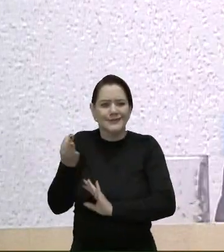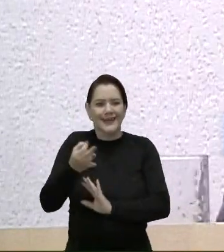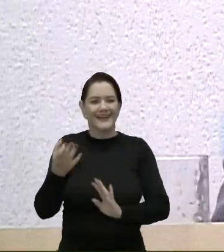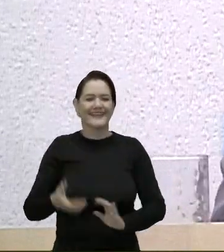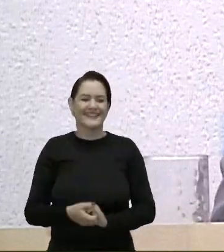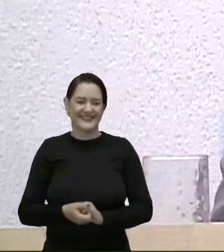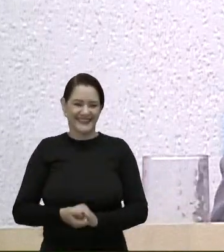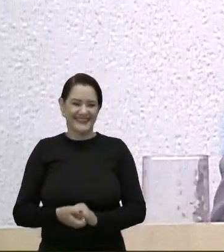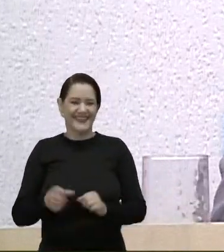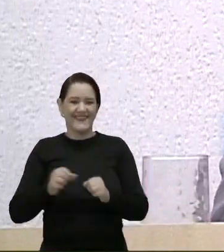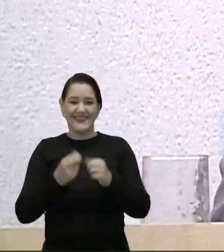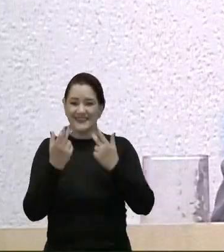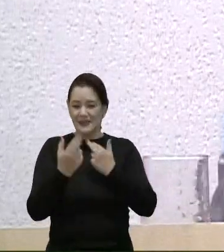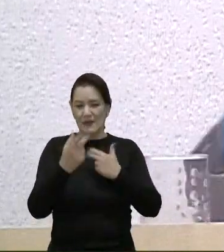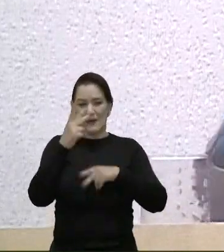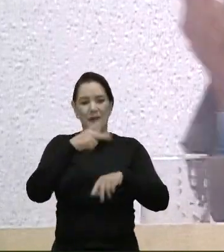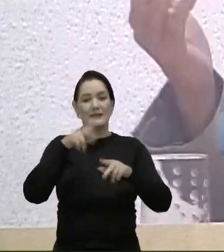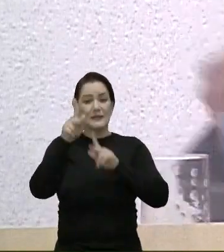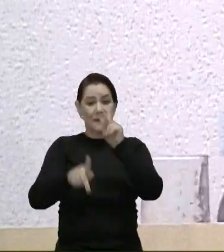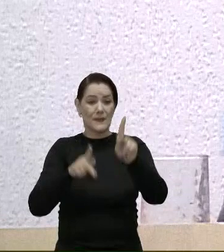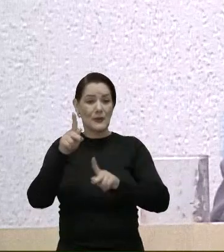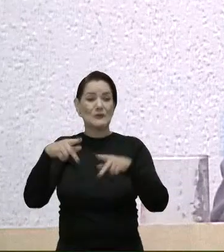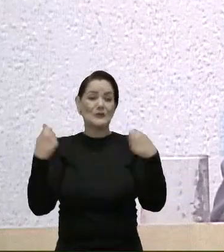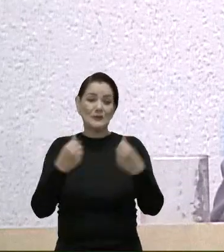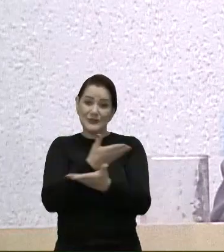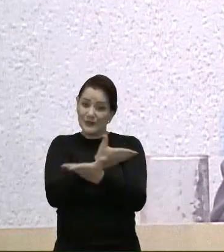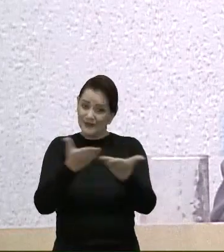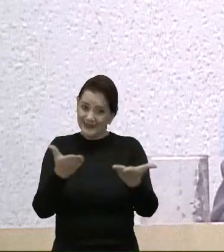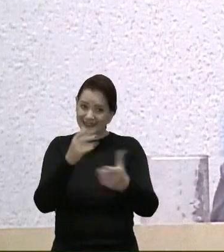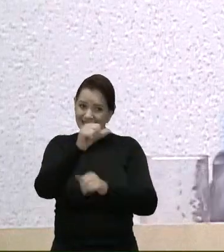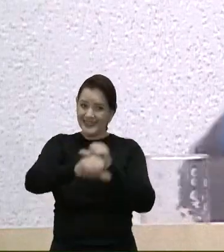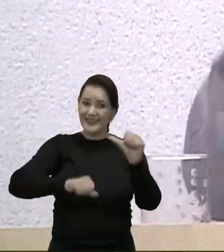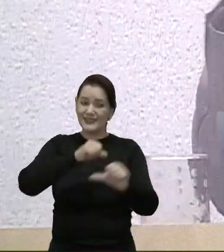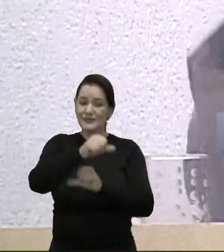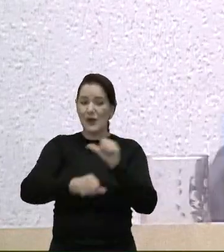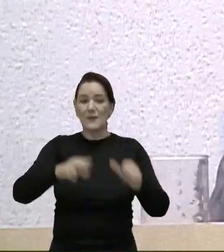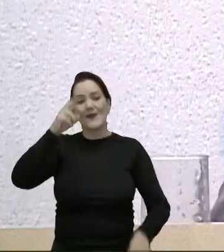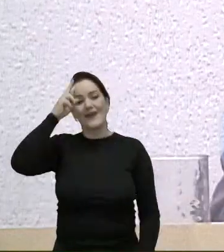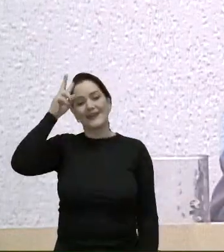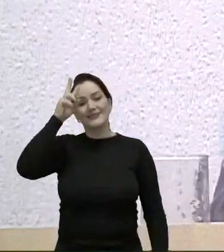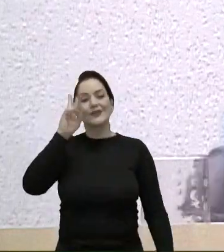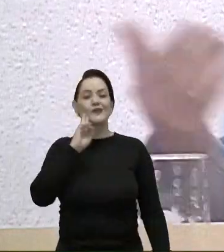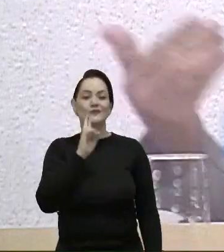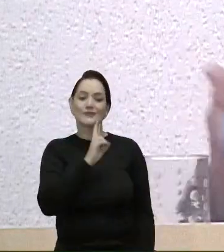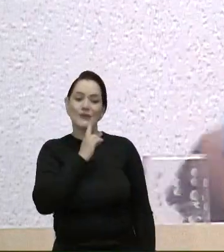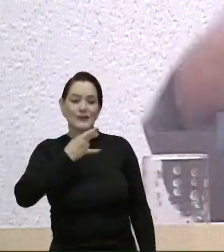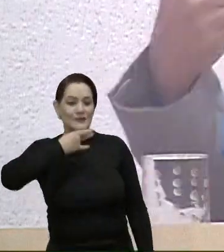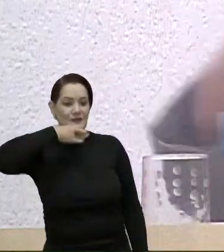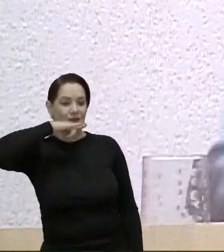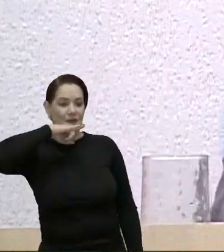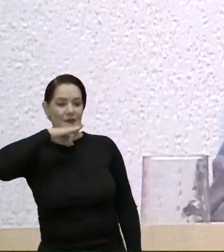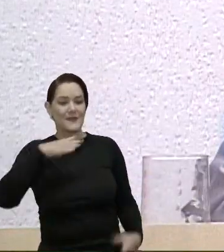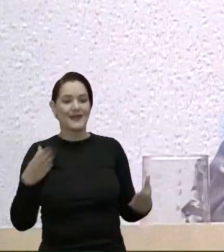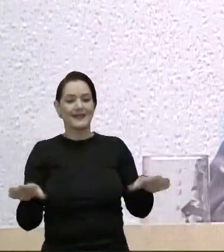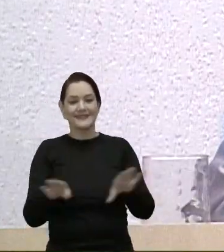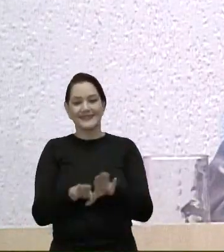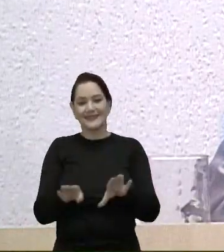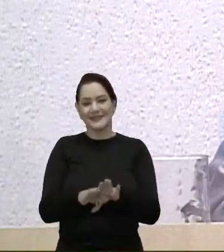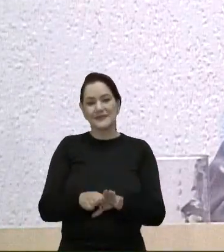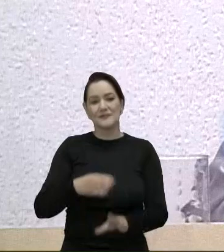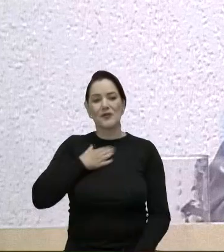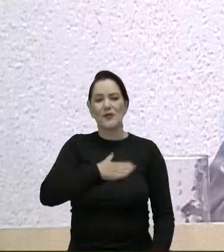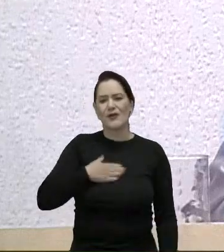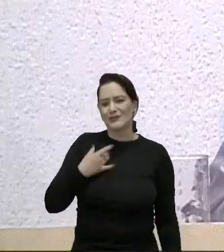jeito que a população precisava. E são vocês que mudam a história do restaurante e bares aí da nossa cidade, como eu também gosto de